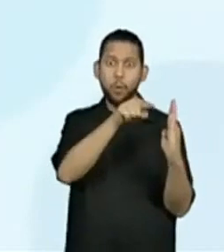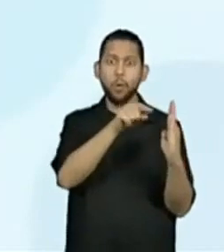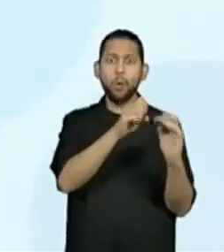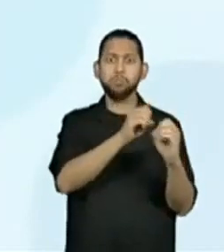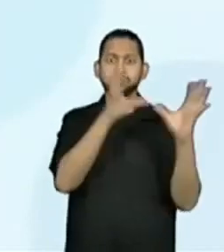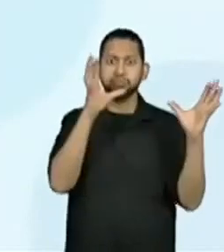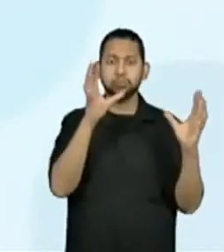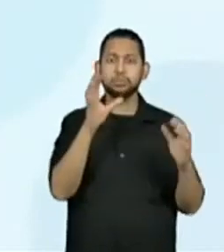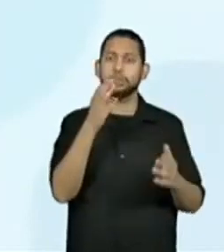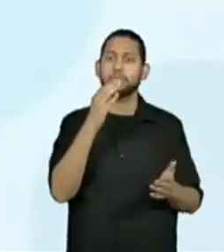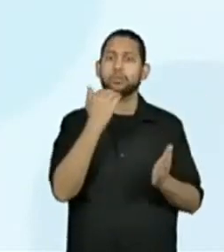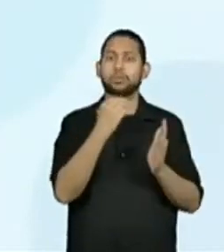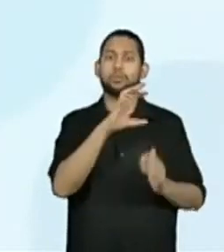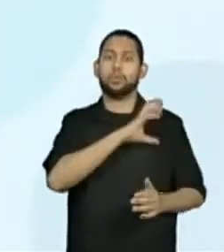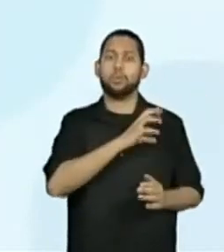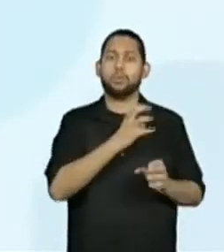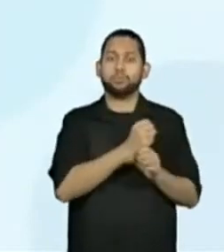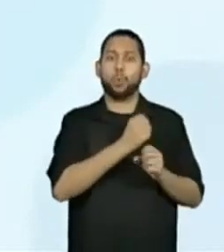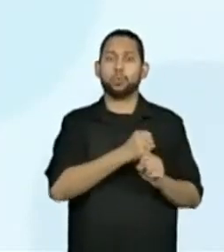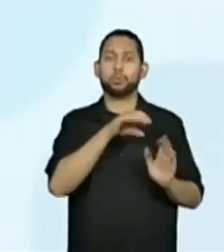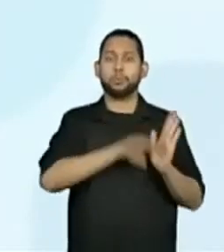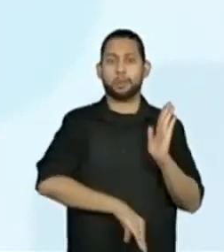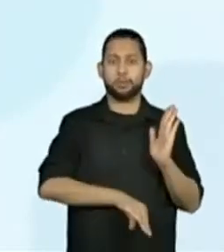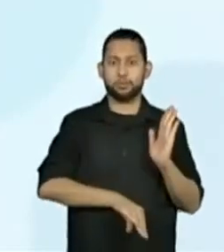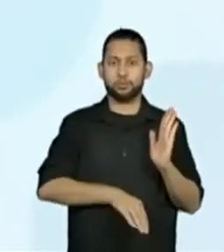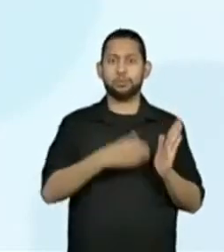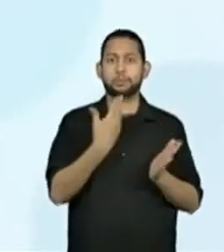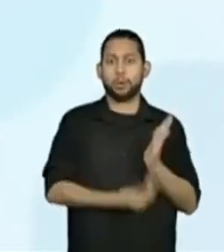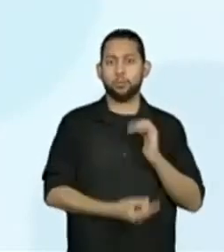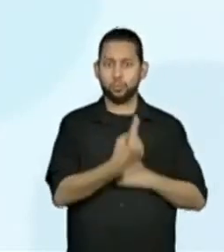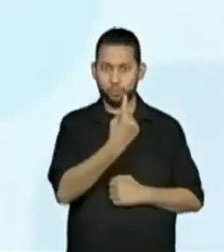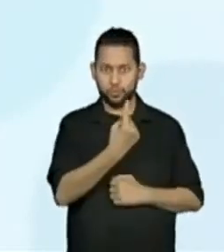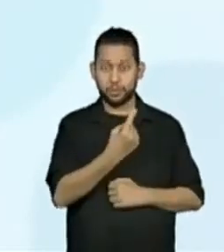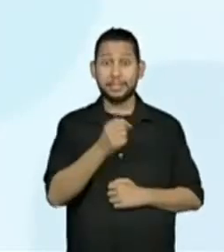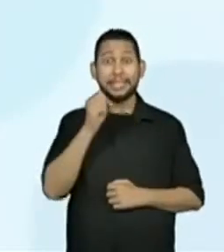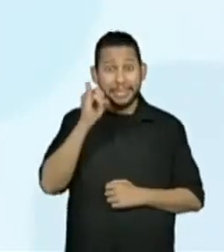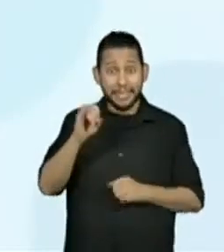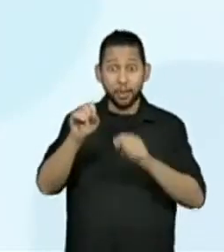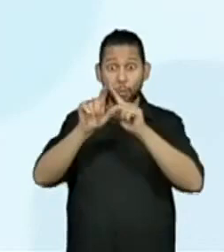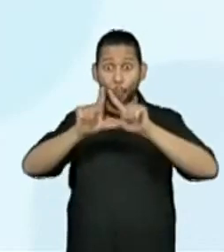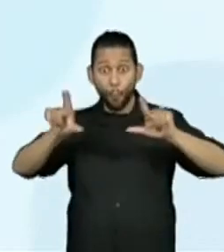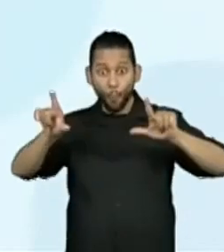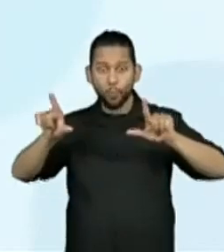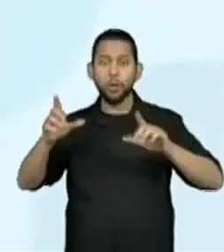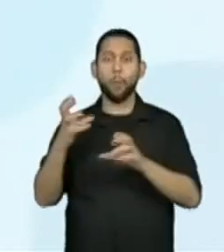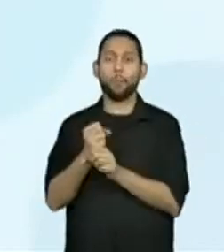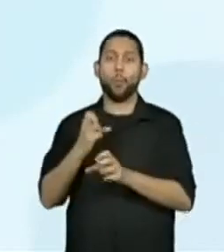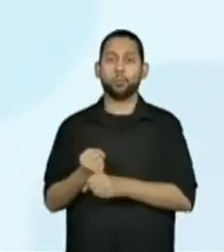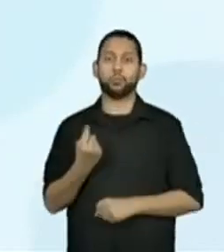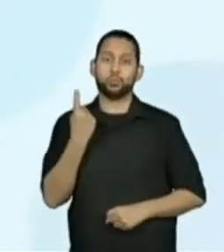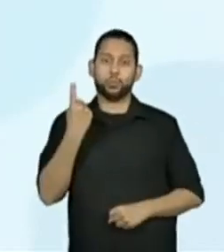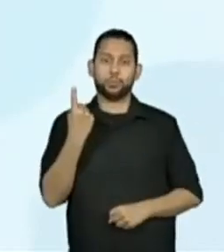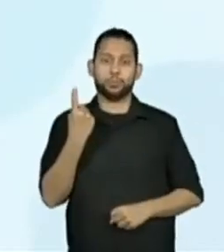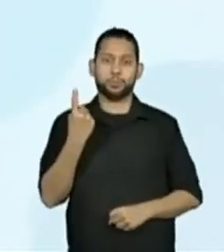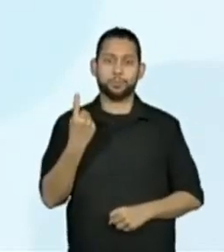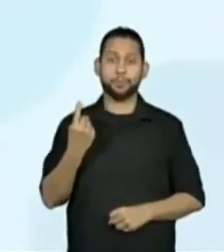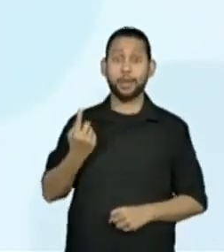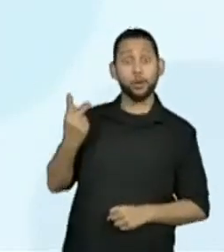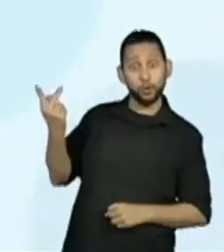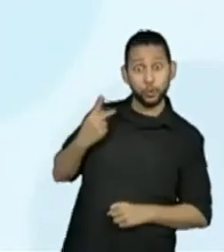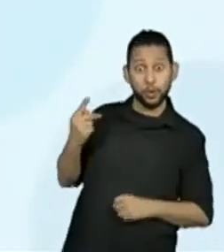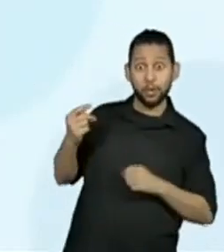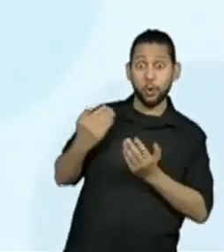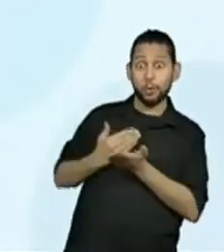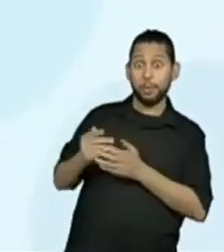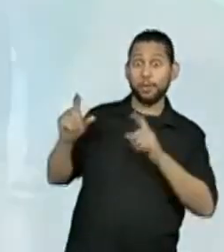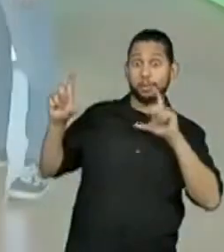espaço vazio, ganha um ponto. Tá. E a gente começa os dois com 10 pontos. Deu para entender? Deu. Você sabe